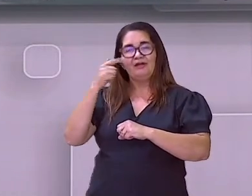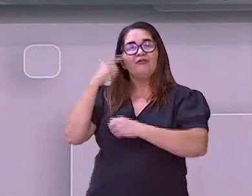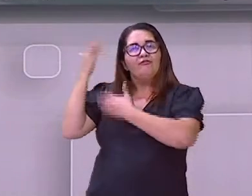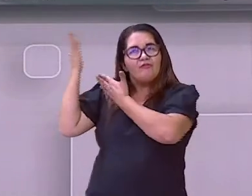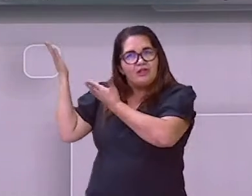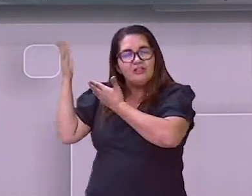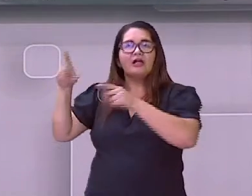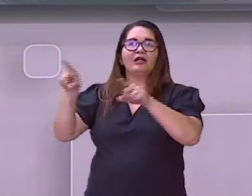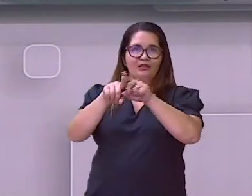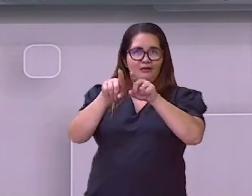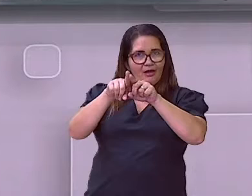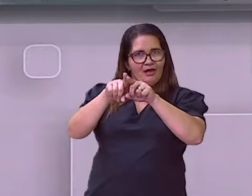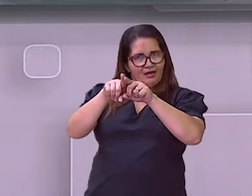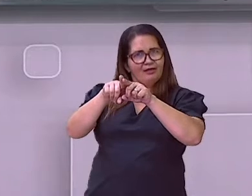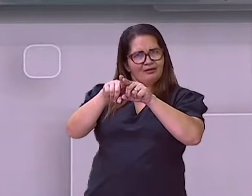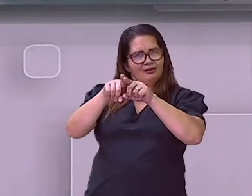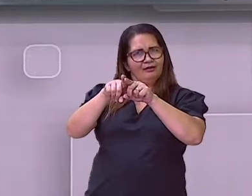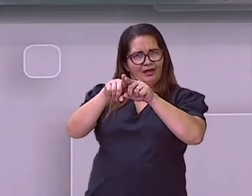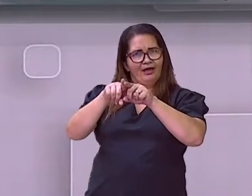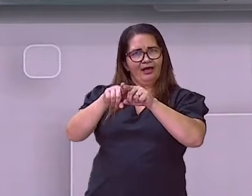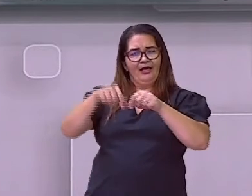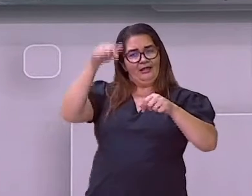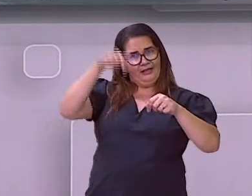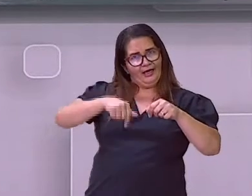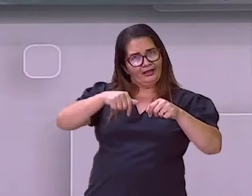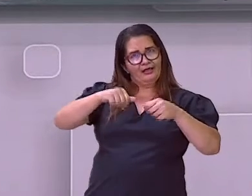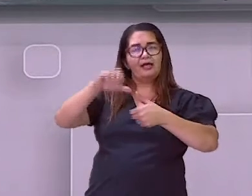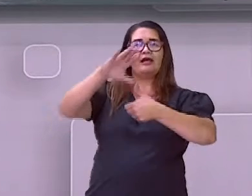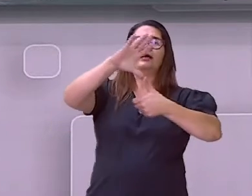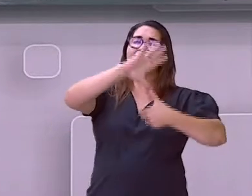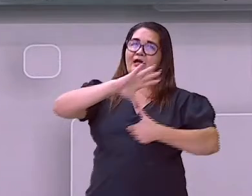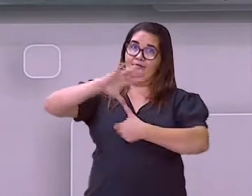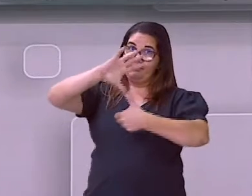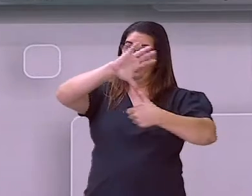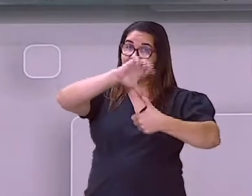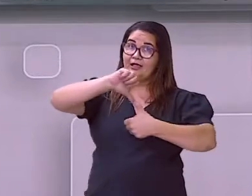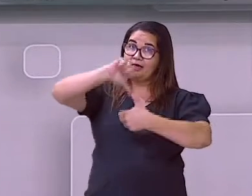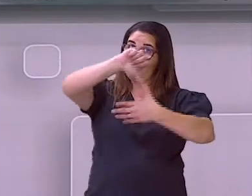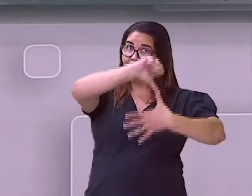E aí, nós temos o continente americano.